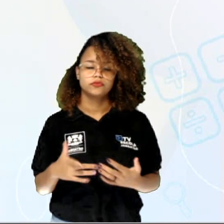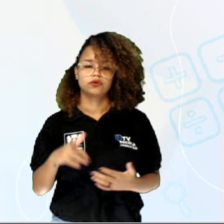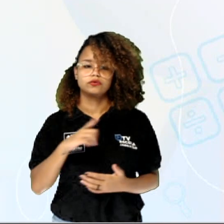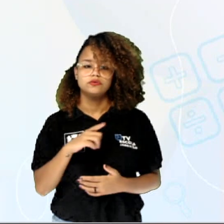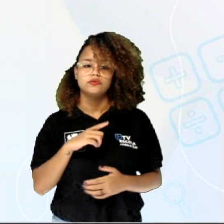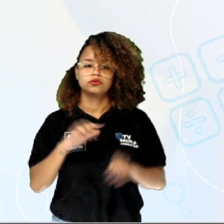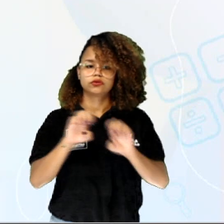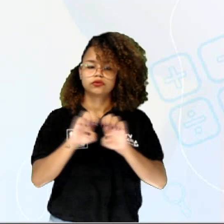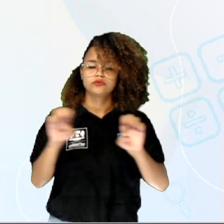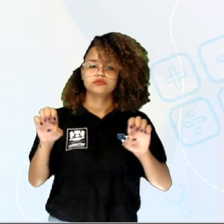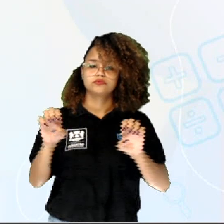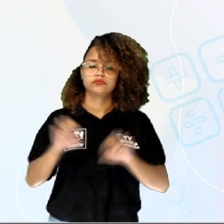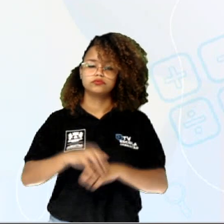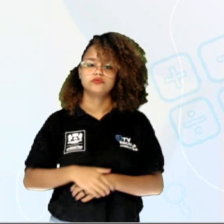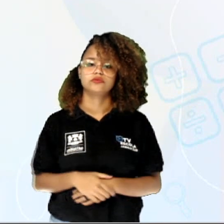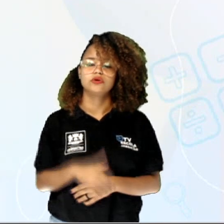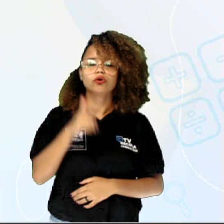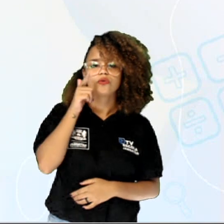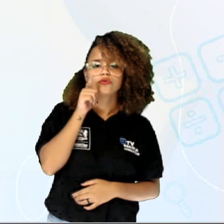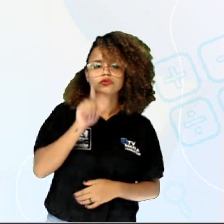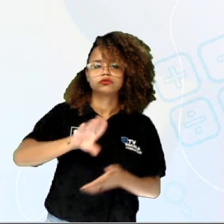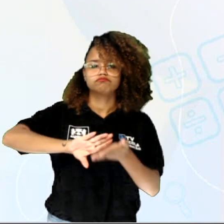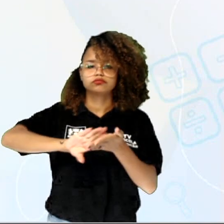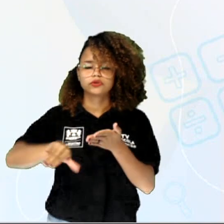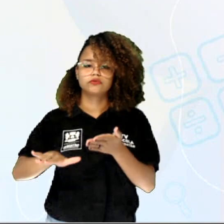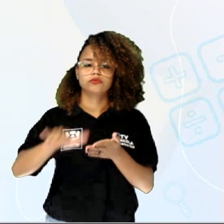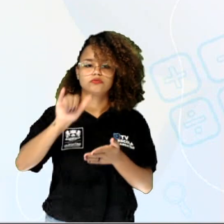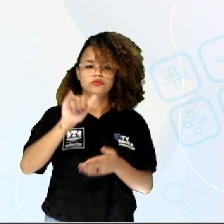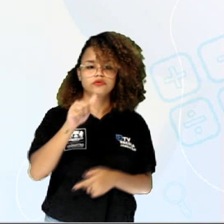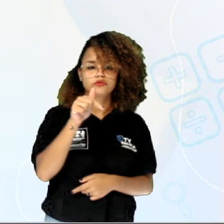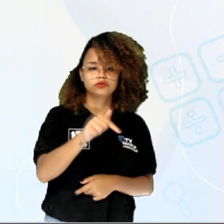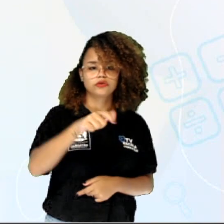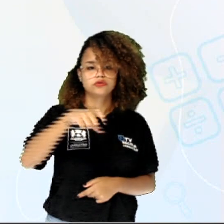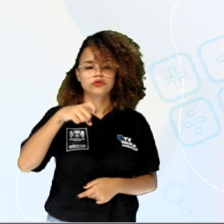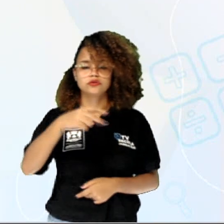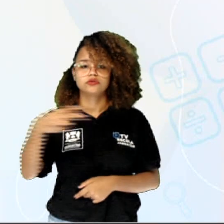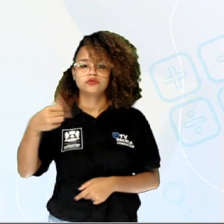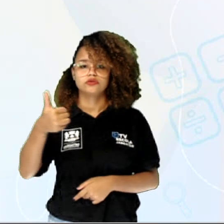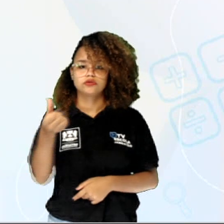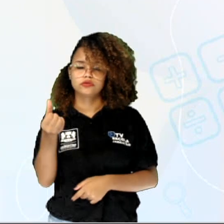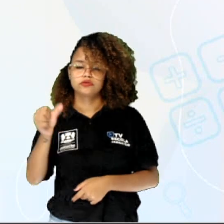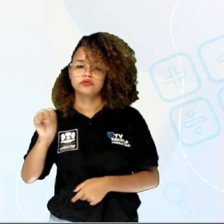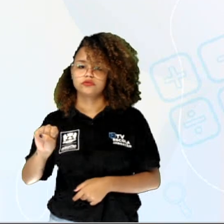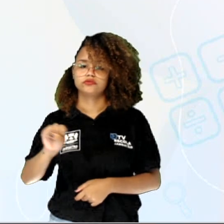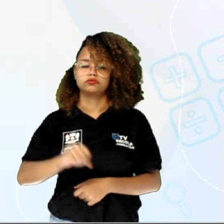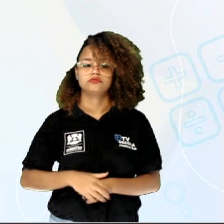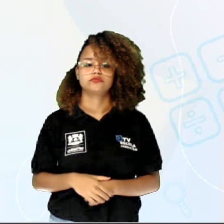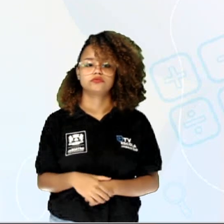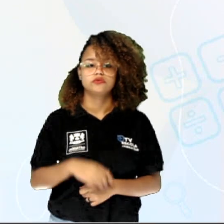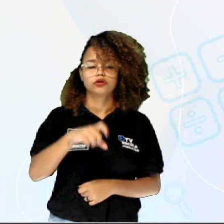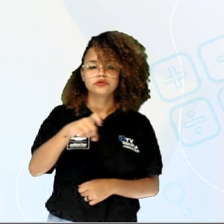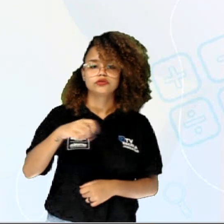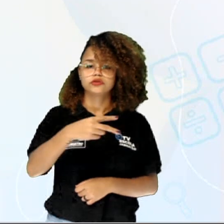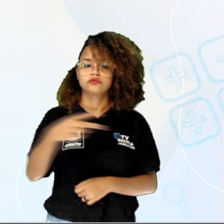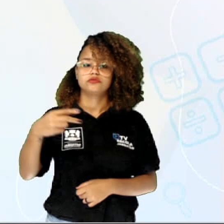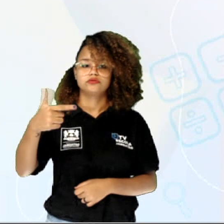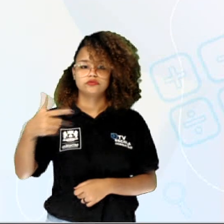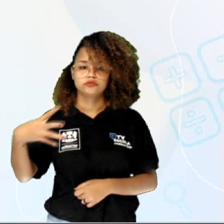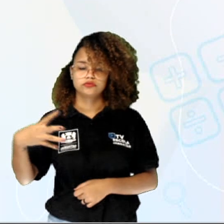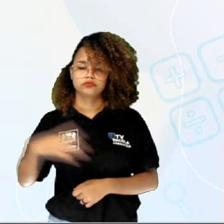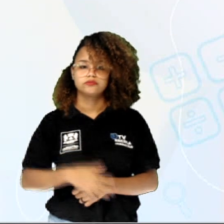multiplica direto o MMC por ele, 6 vezes 4, 24. Então a minha equação, quando eu elimino os denominadores, ela fica 4x